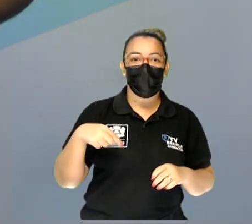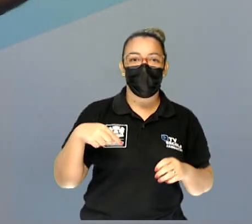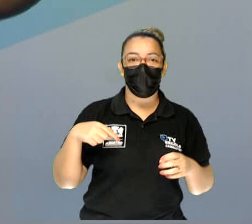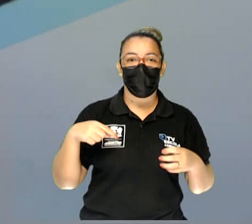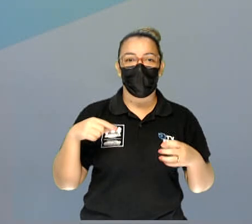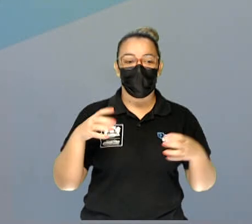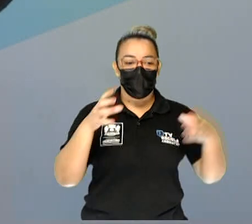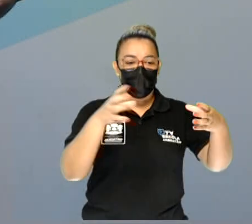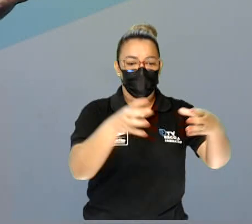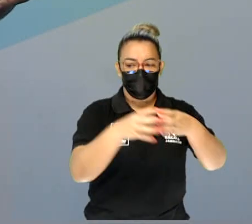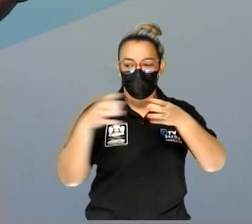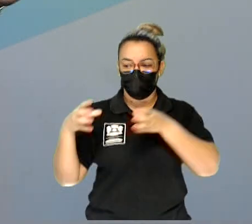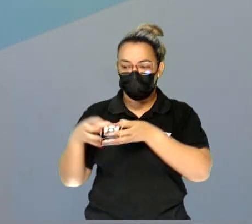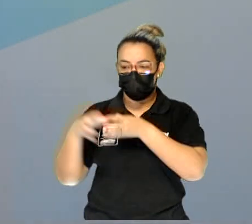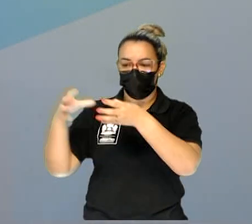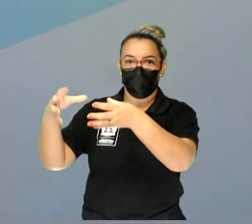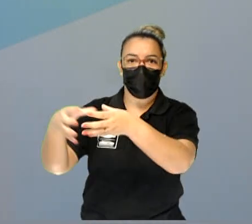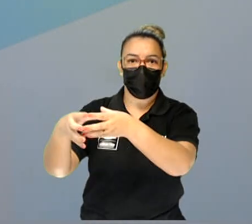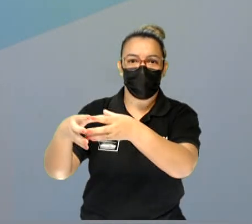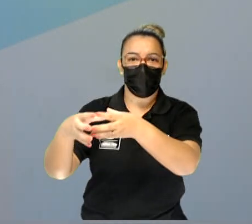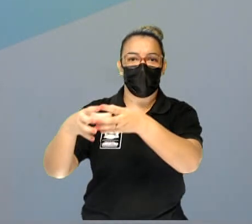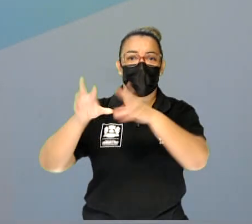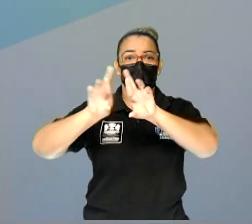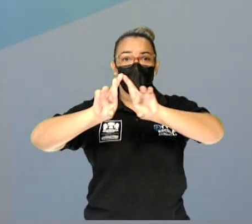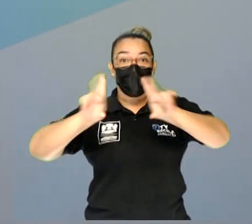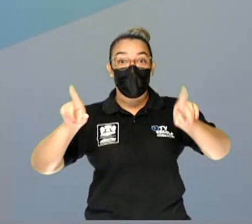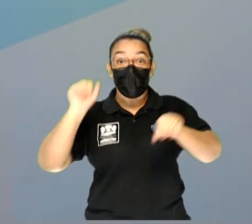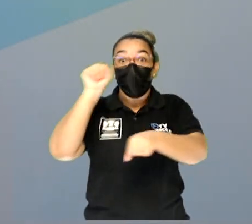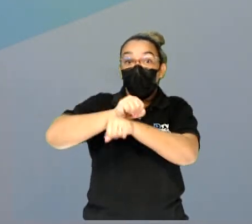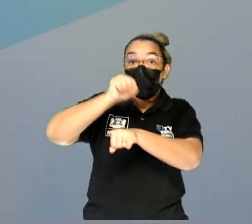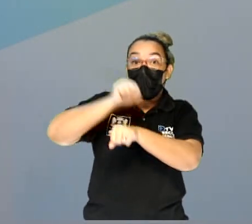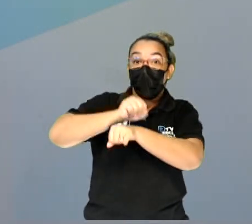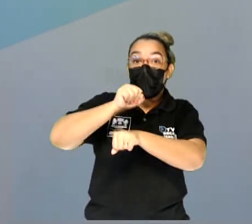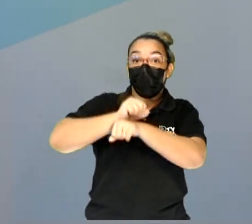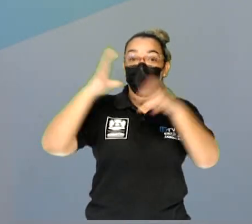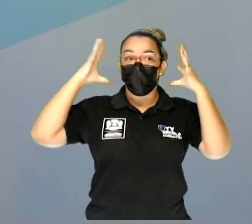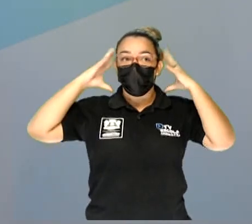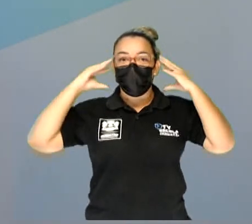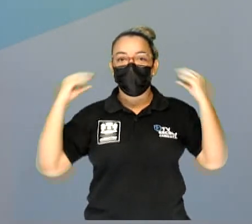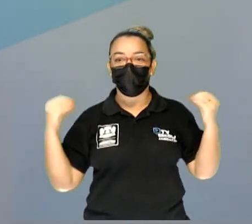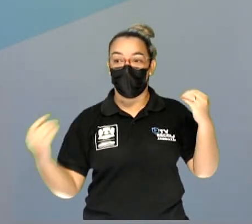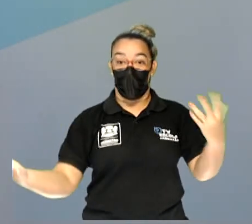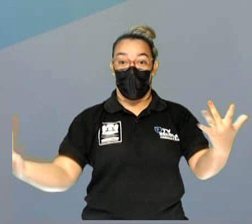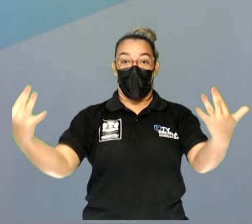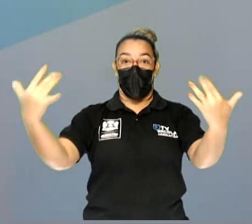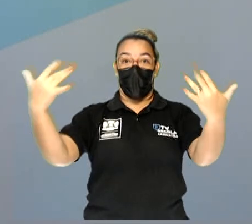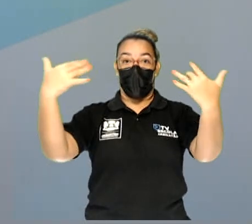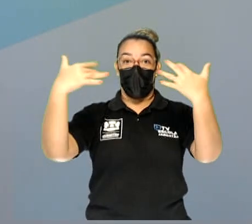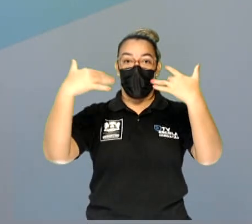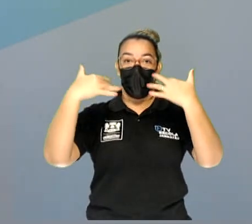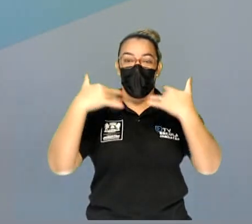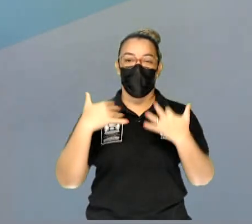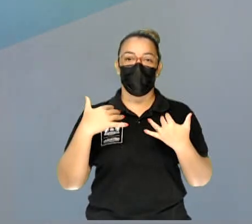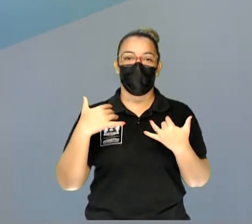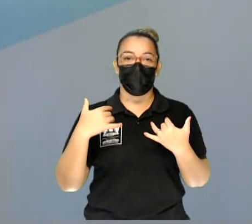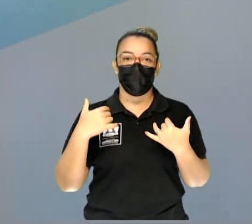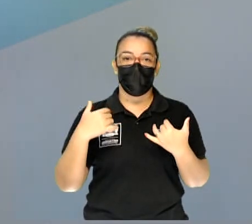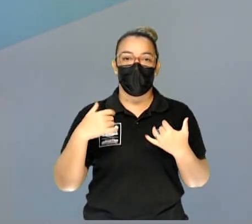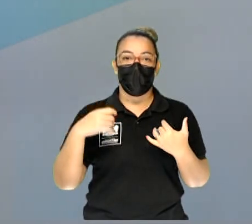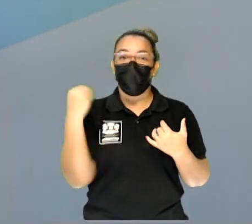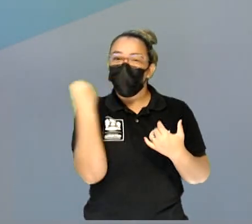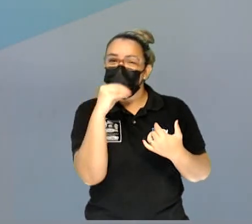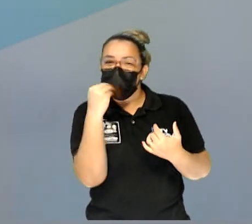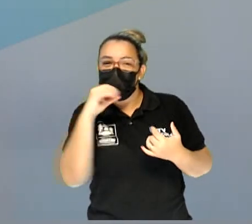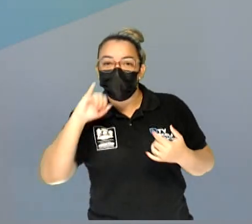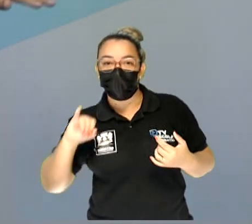3 flancos diferentes, esperando que o holandês entrasse dentro de uma armadilha. Então, aproveitando-se do terreno dos